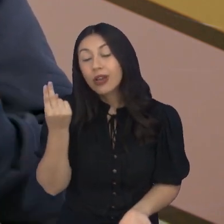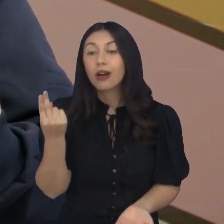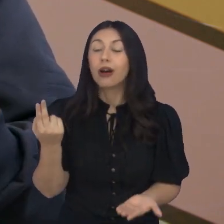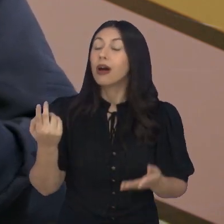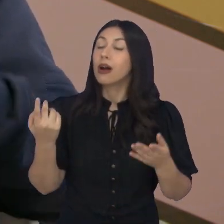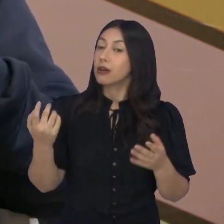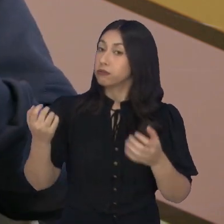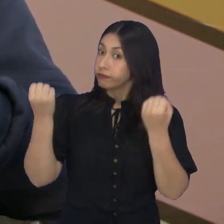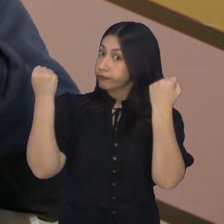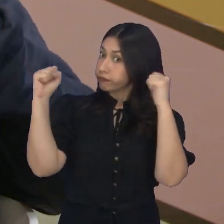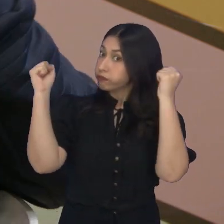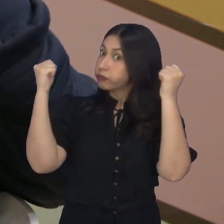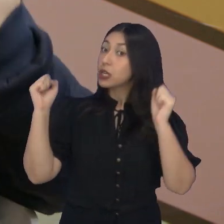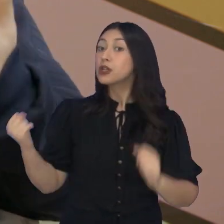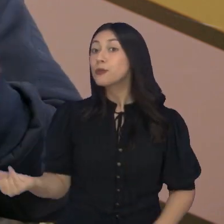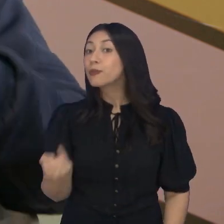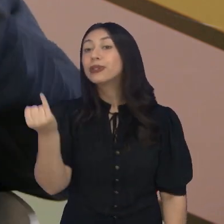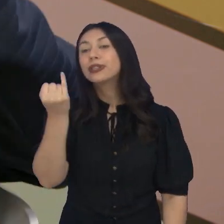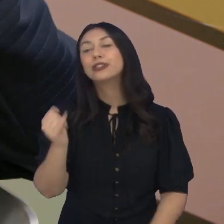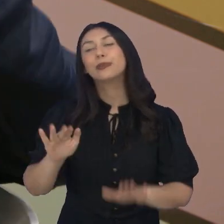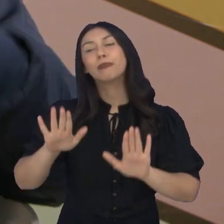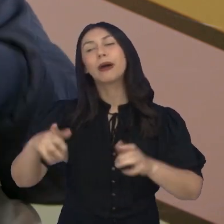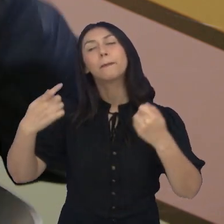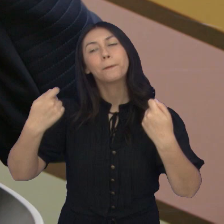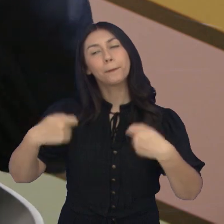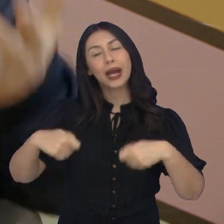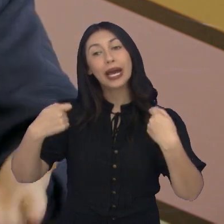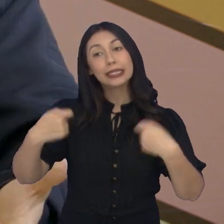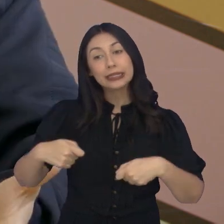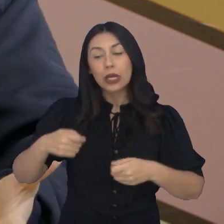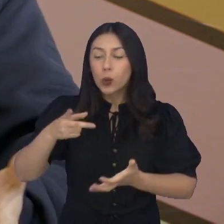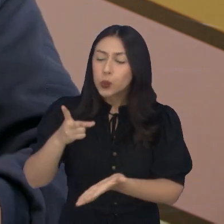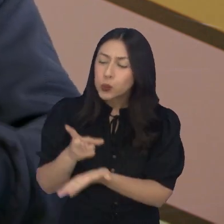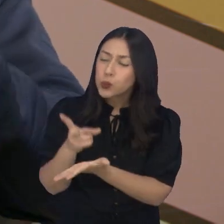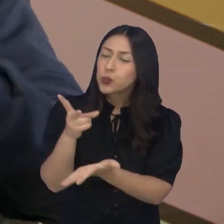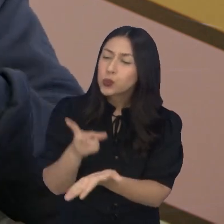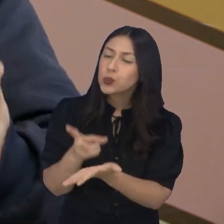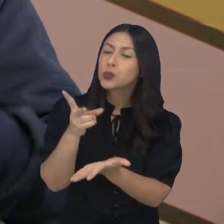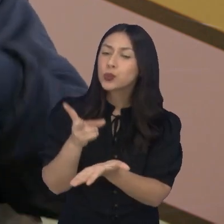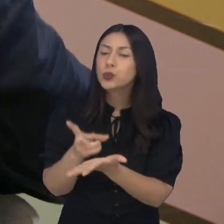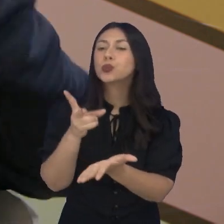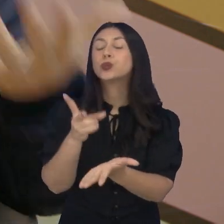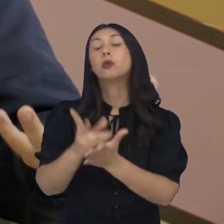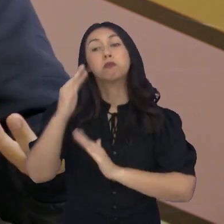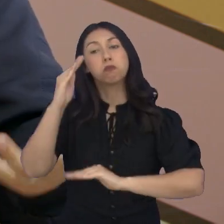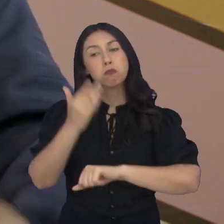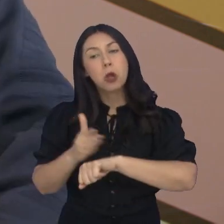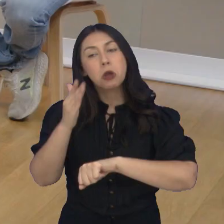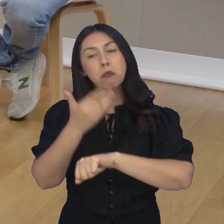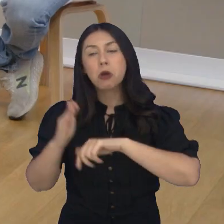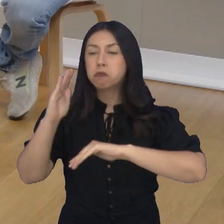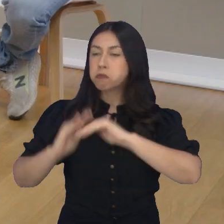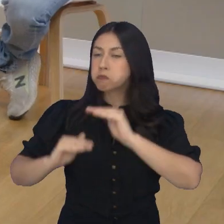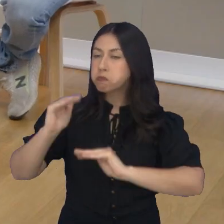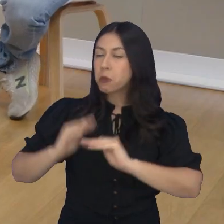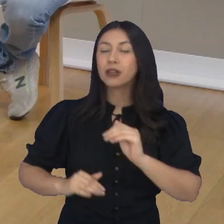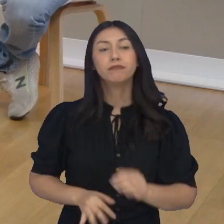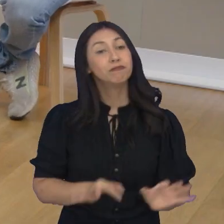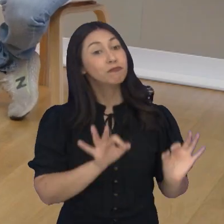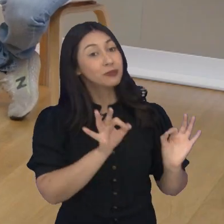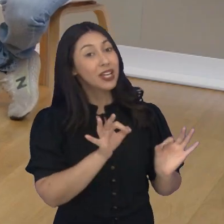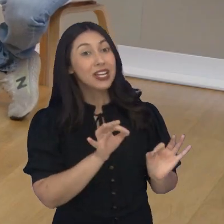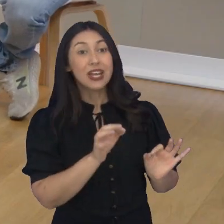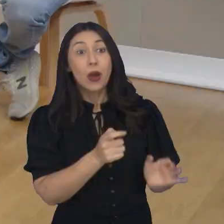ela é importante, mas ela é importante quando você faz ela com consistência. Você tem que treinar sempre. Tá certo. Você quase